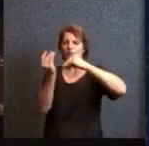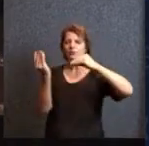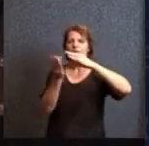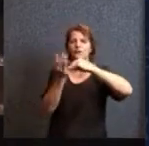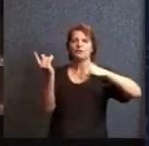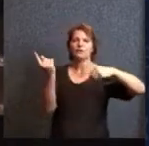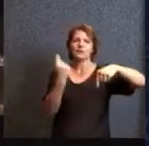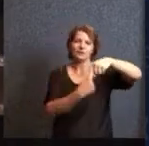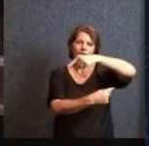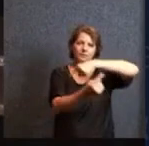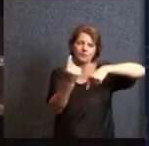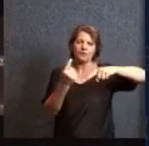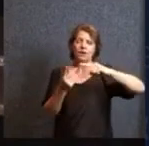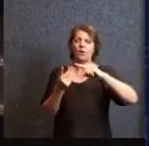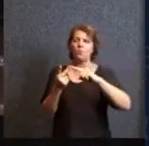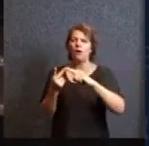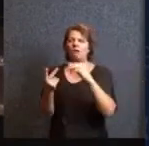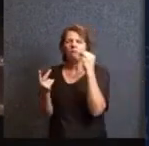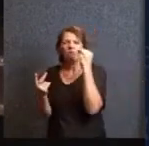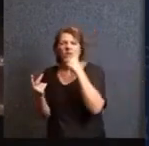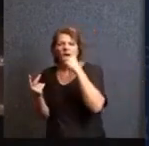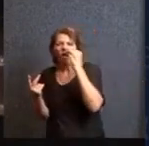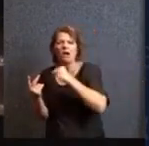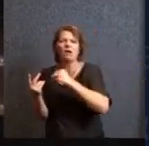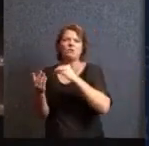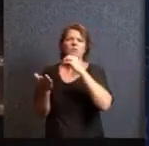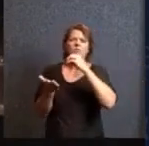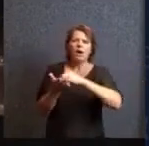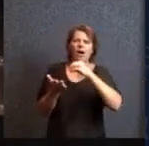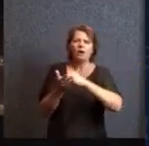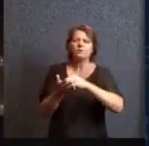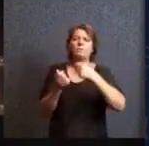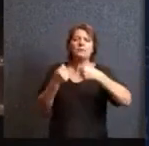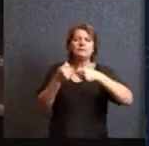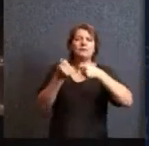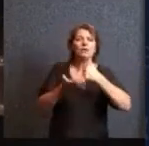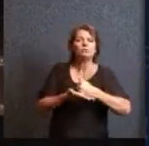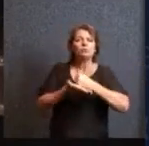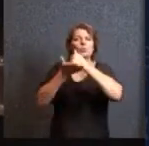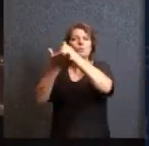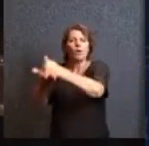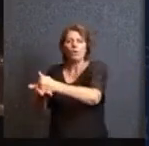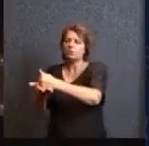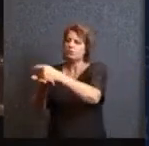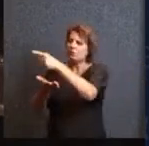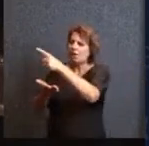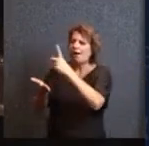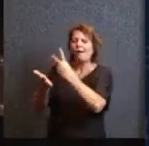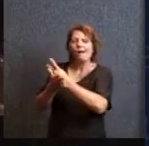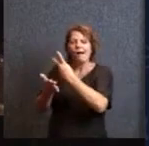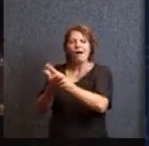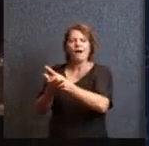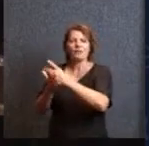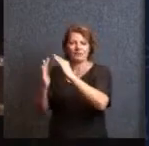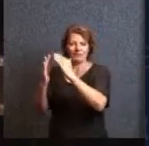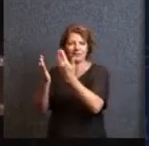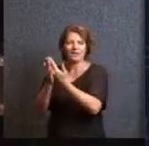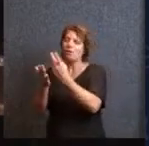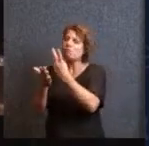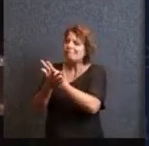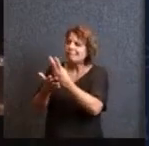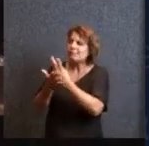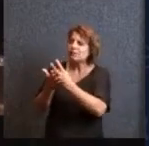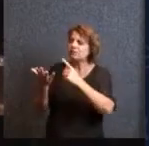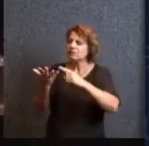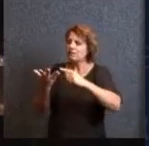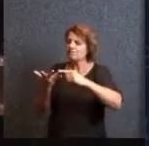as fragilidades que precisam de suporte, que precisam ser corrigidas, que precisam ser tratadas de outra forma,